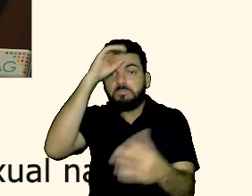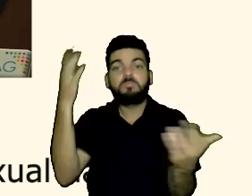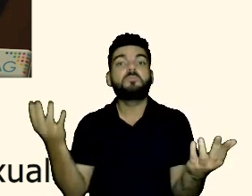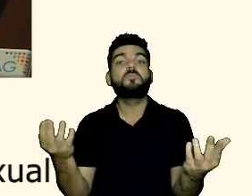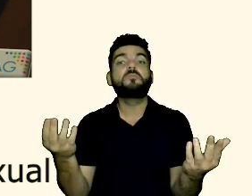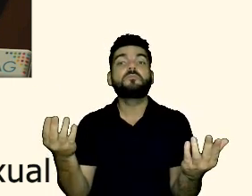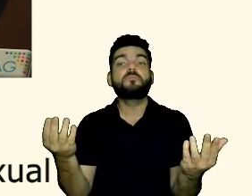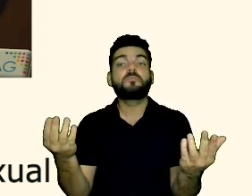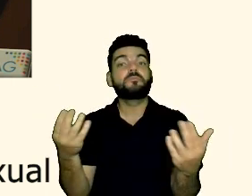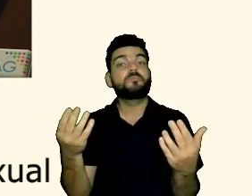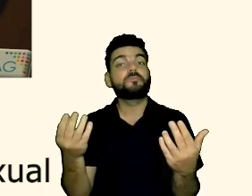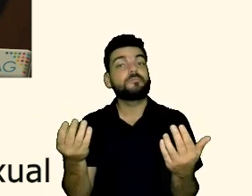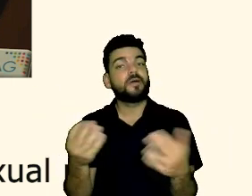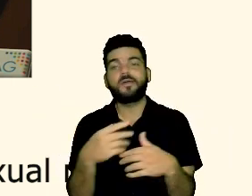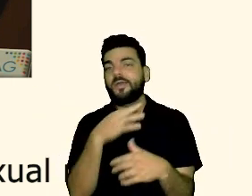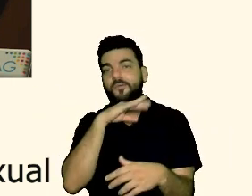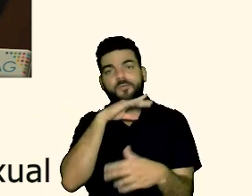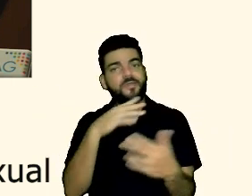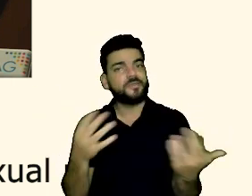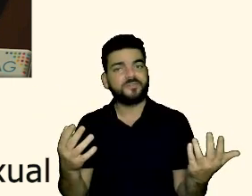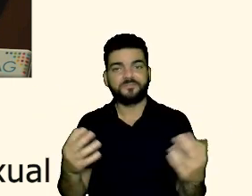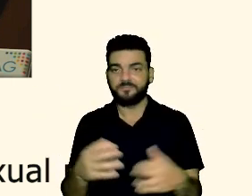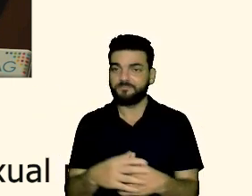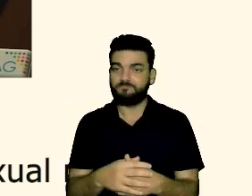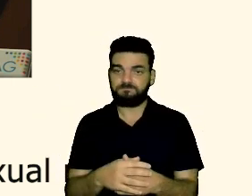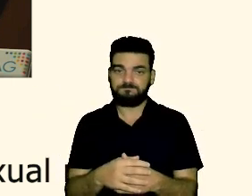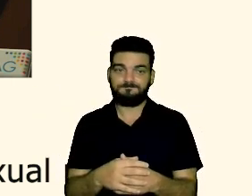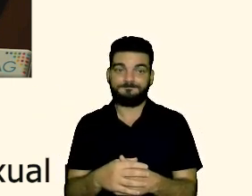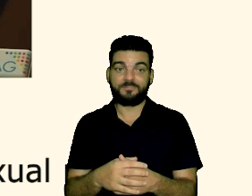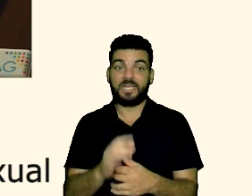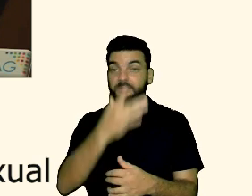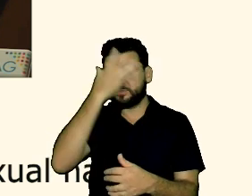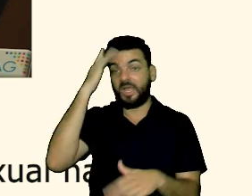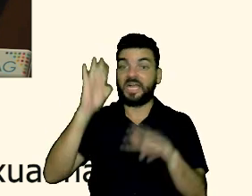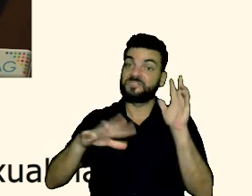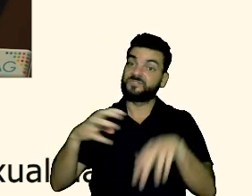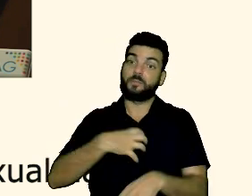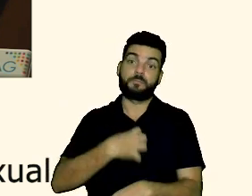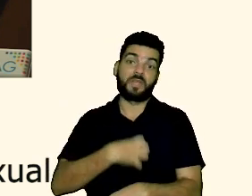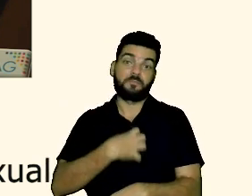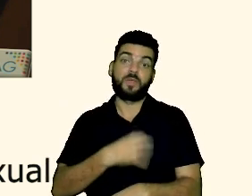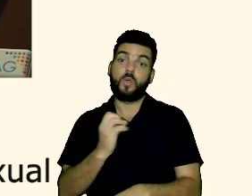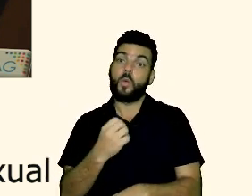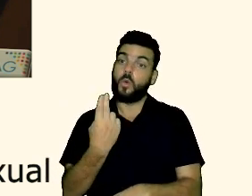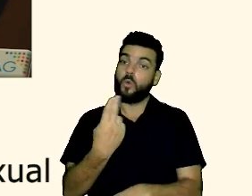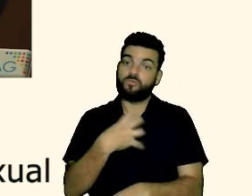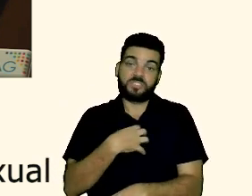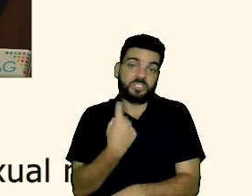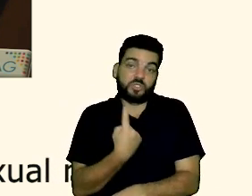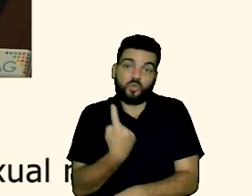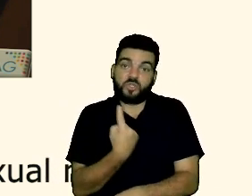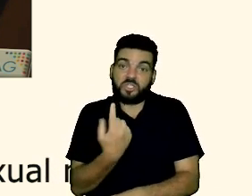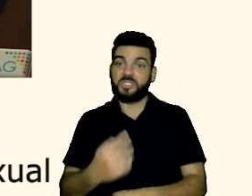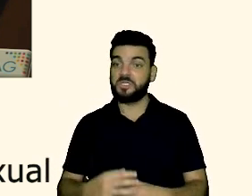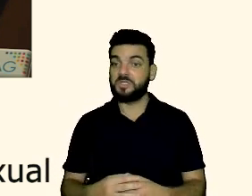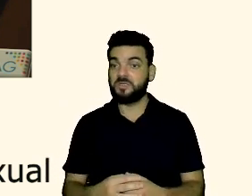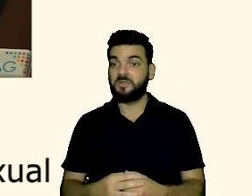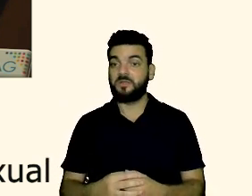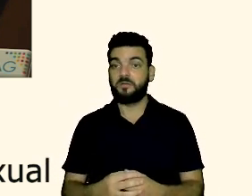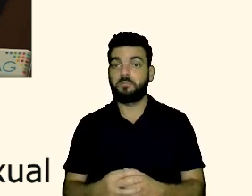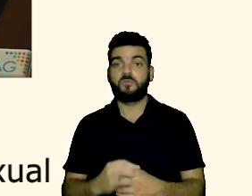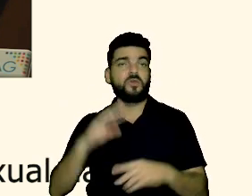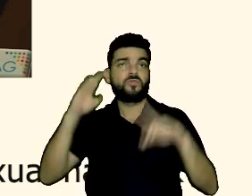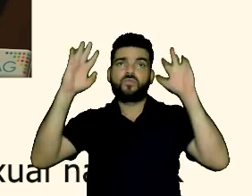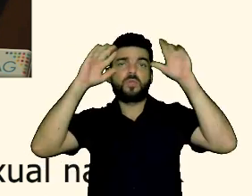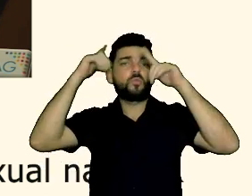pessoas podem se sentir isoladas, podem entrar no mundo da fantasia de não ser percebido, podem sofrer, né?